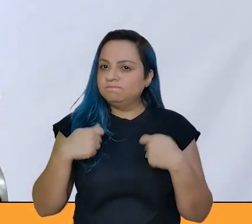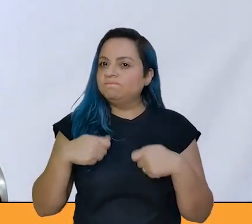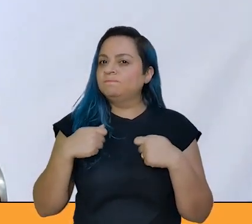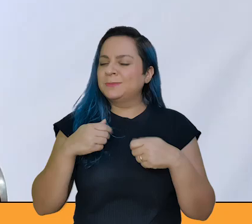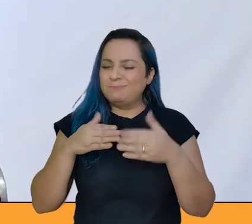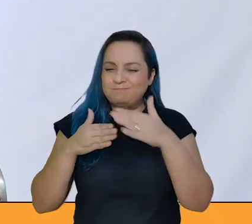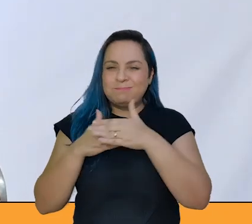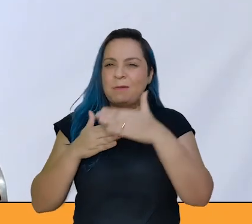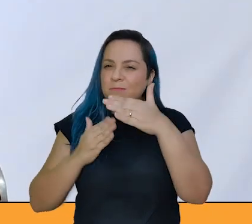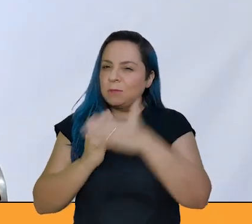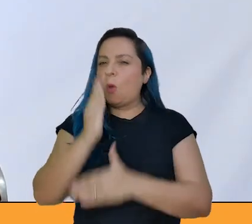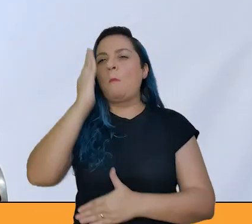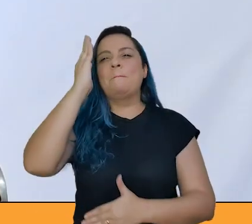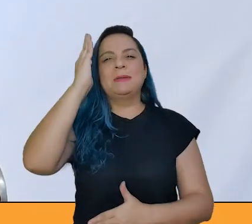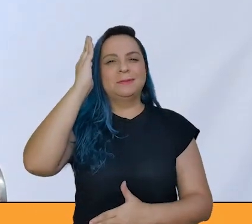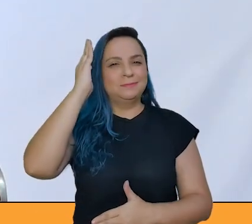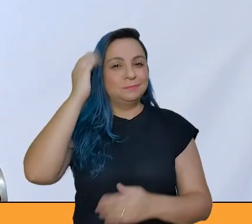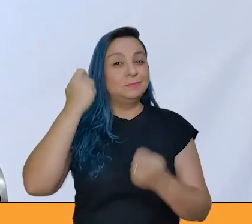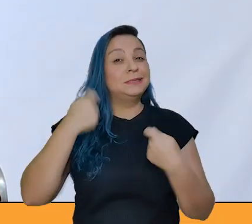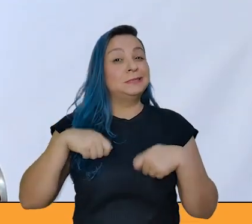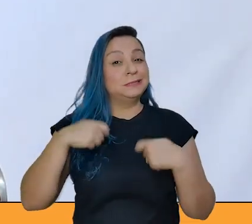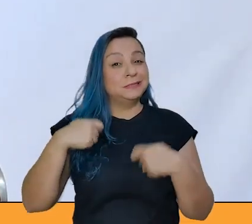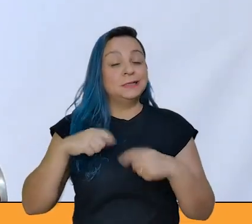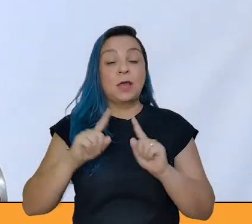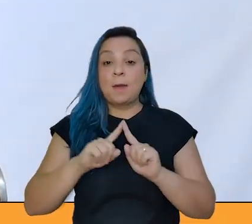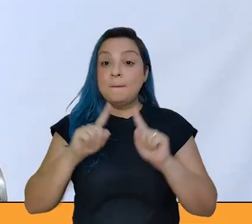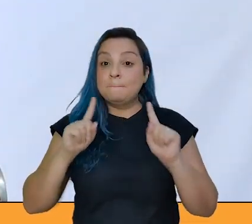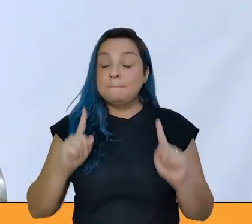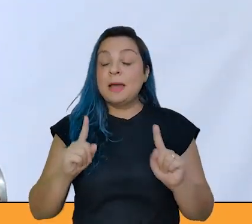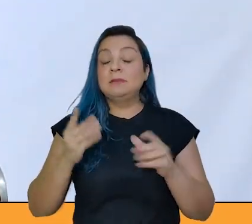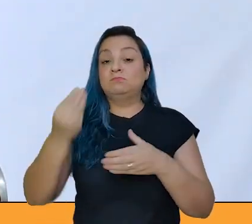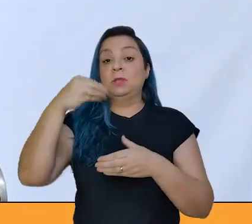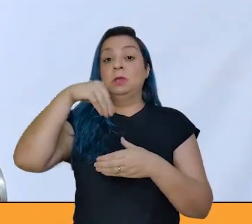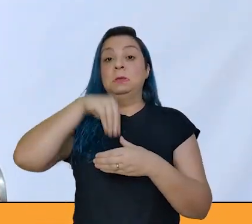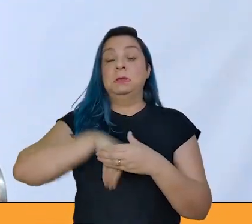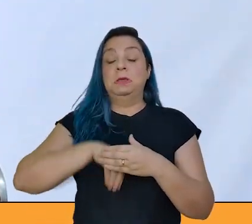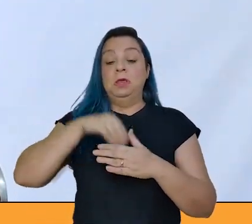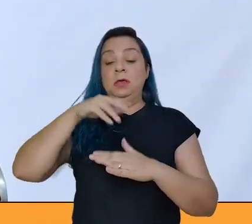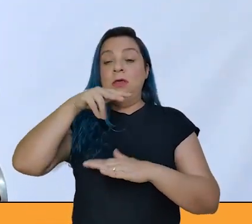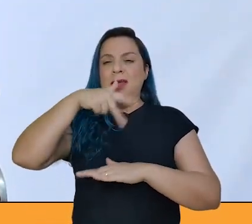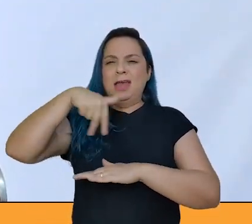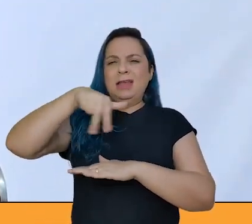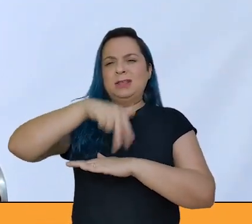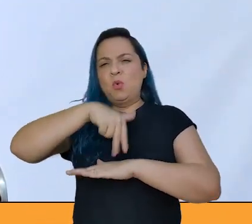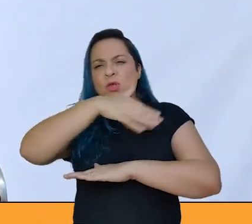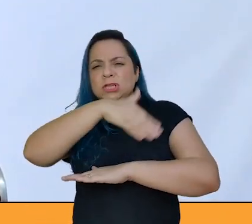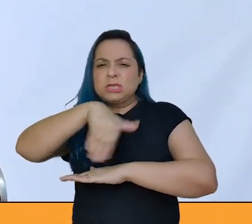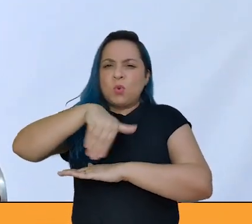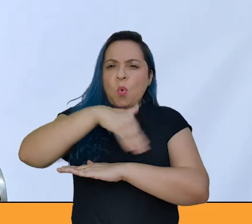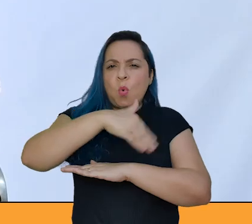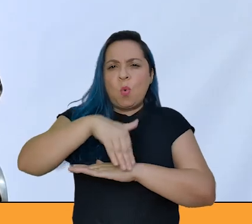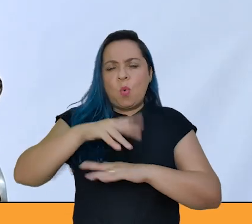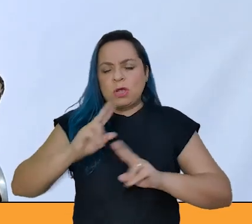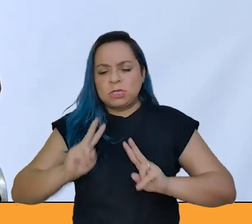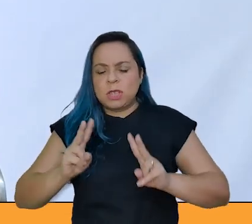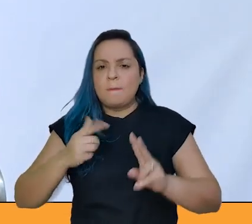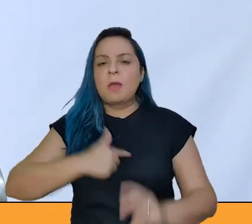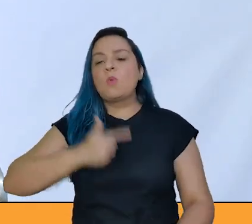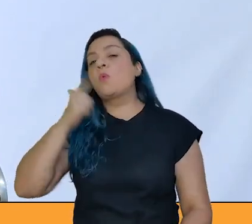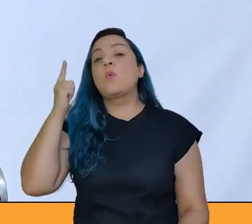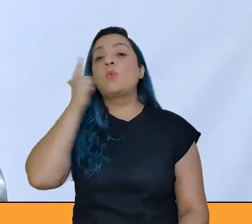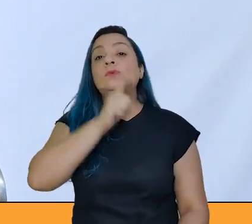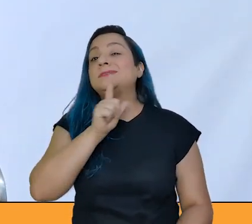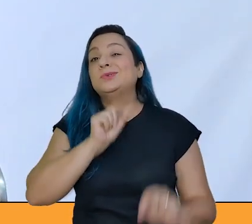precisam ser rompidas de fato, mas ainda assim dentro desse lugar, dessa linguagem das ruas, da dança de rua e tudo mais, é onde eu